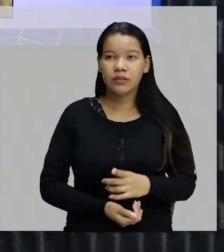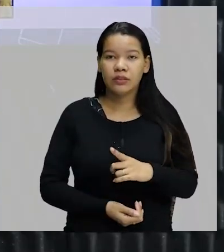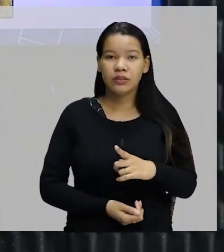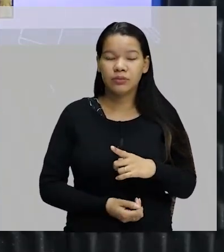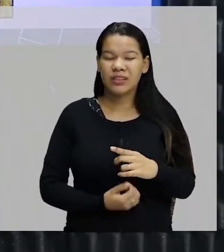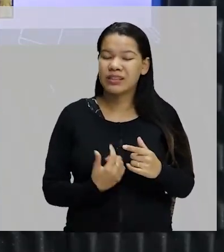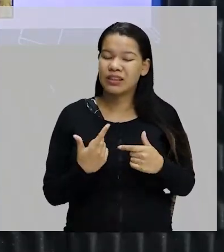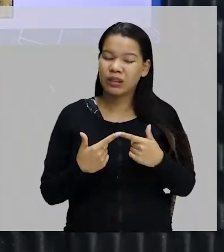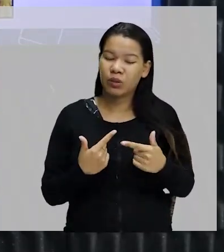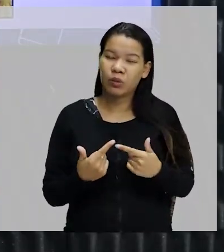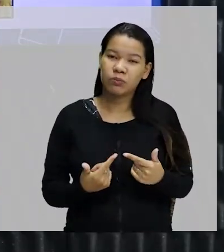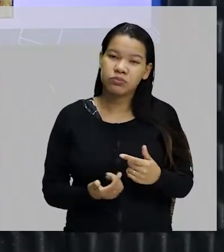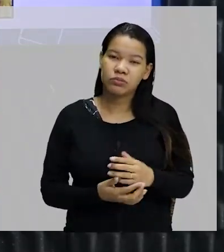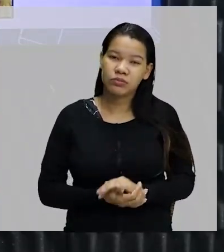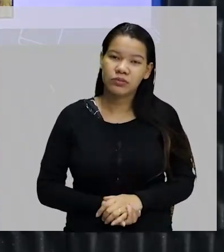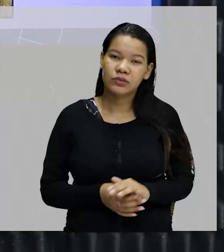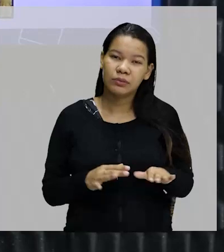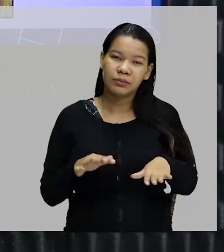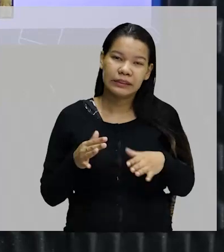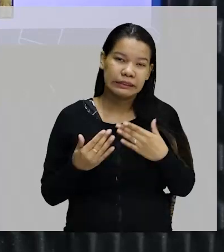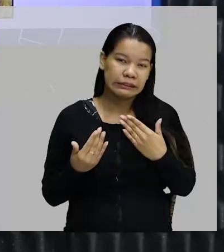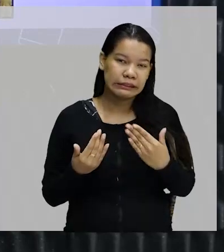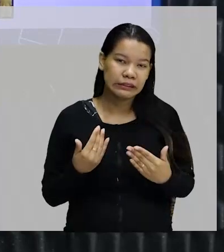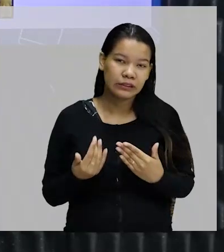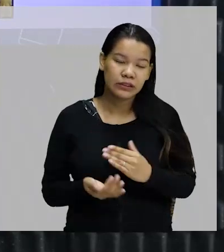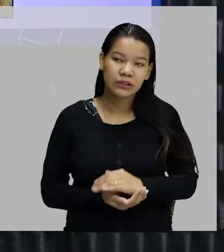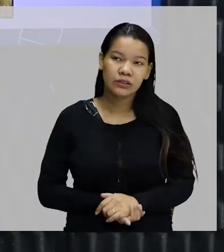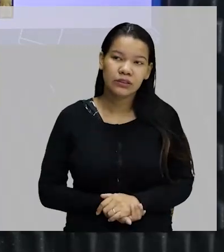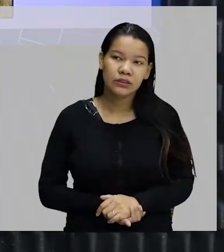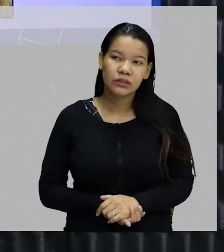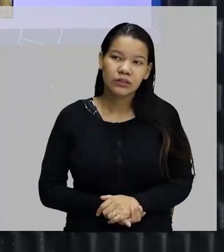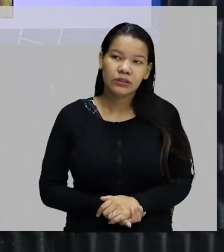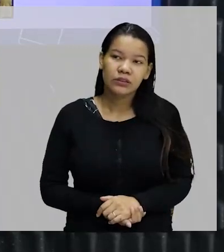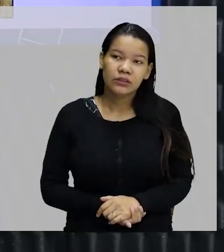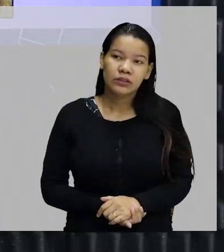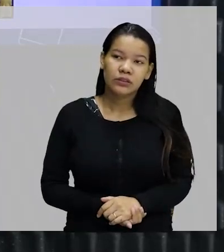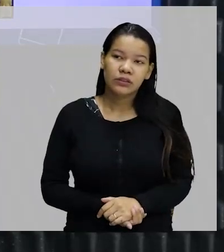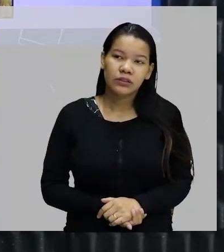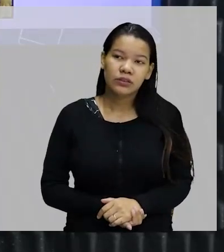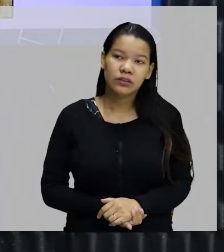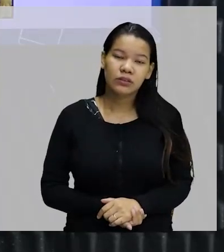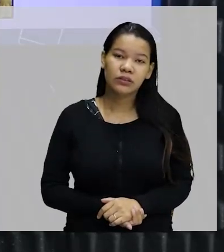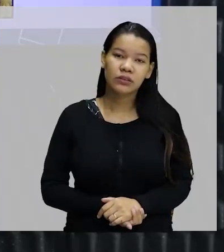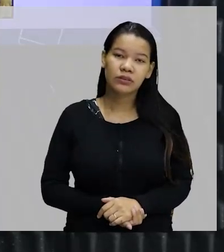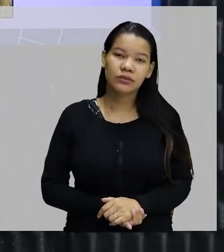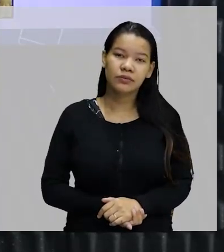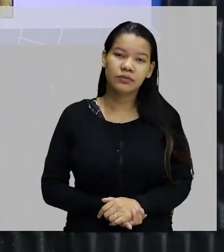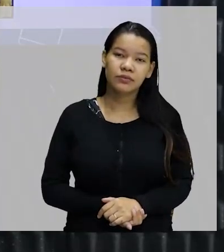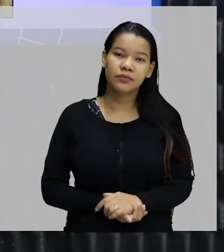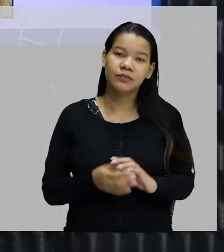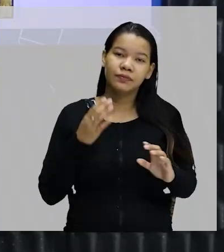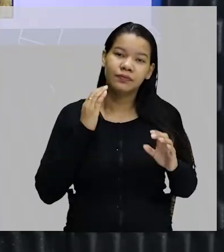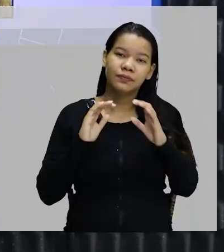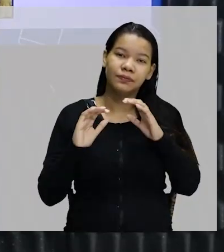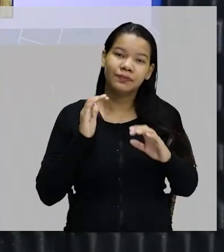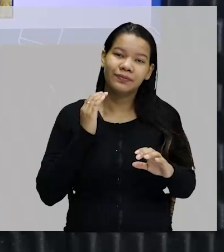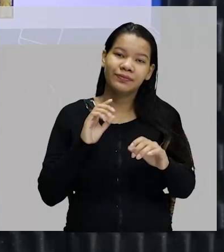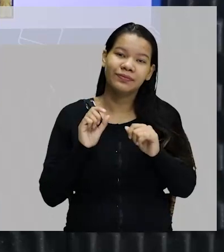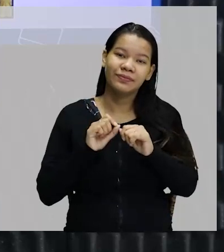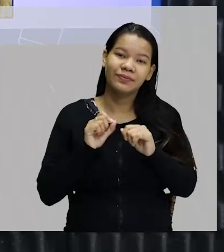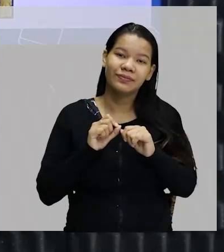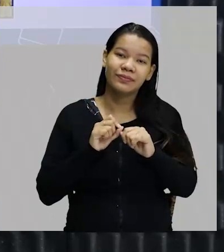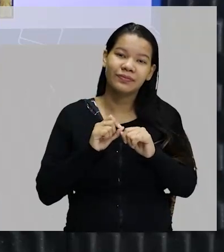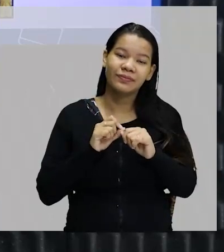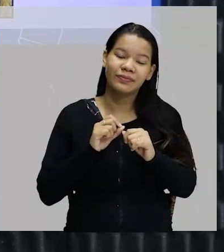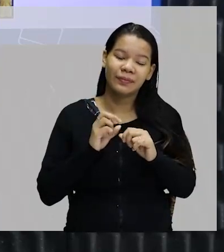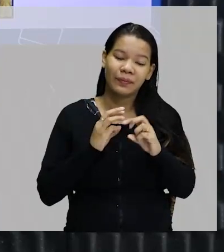certa rivalidade entre o boi da Maioba e o boi de Maracanã. Os cantadores ali, eles fazem